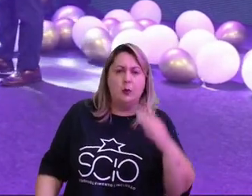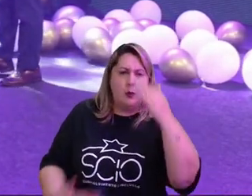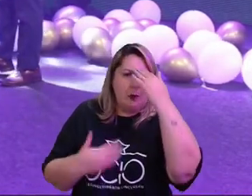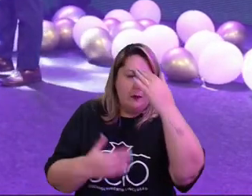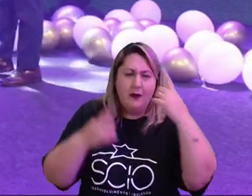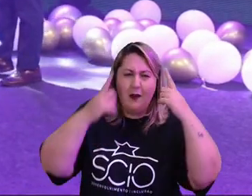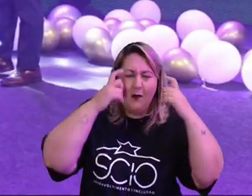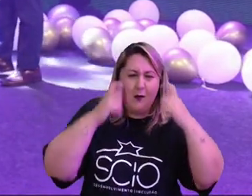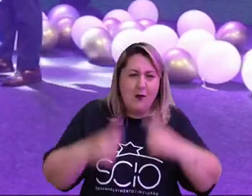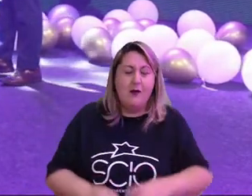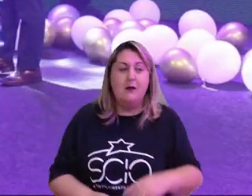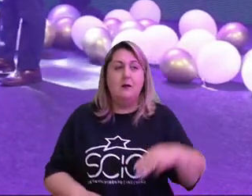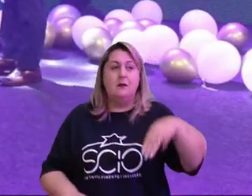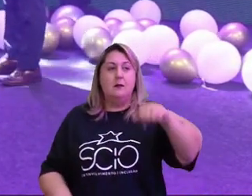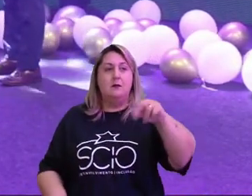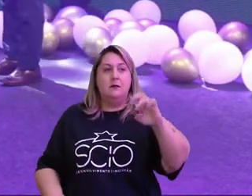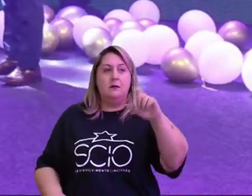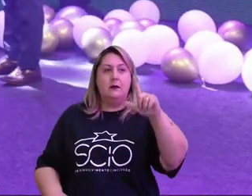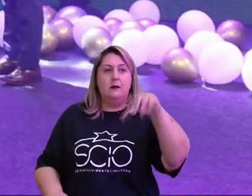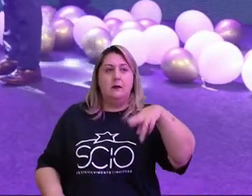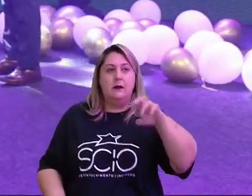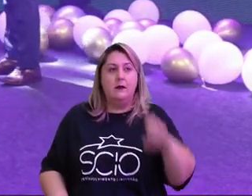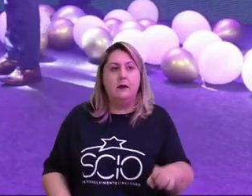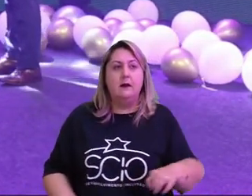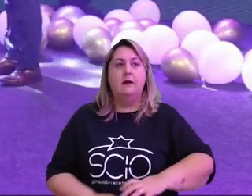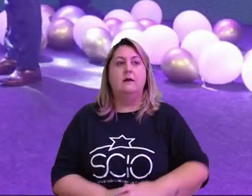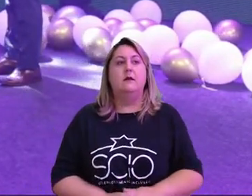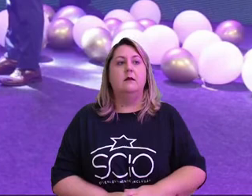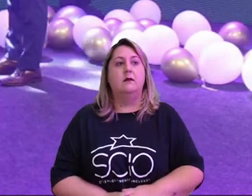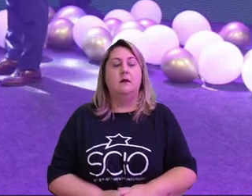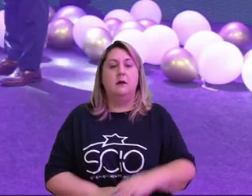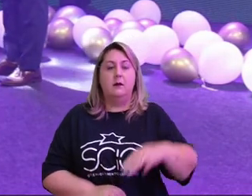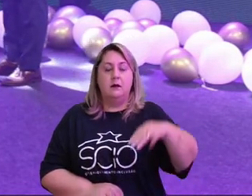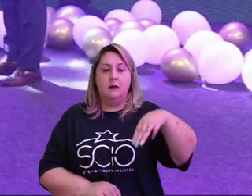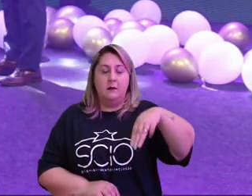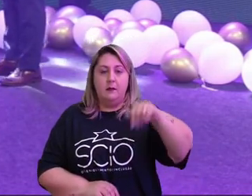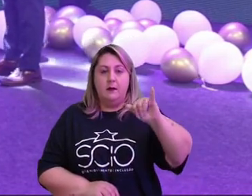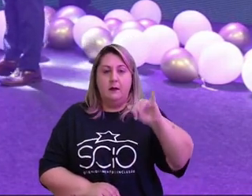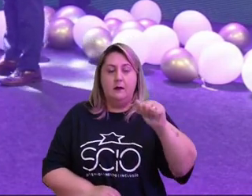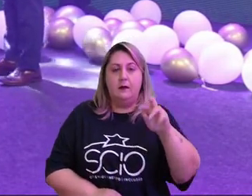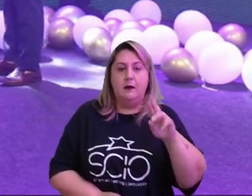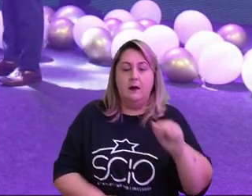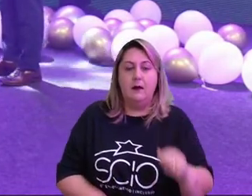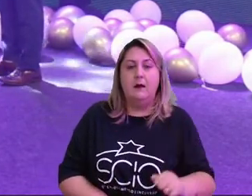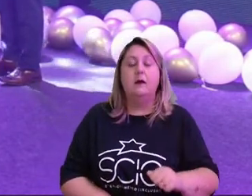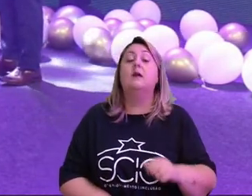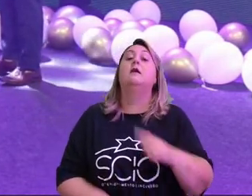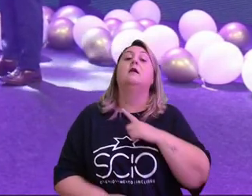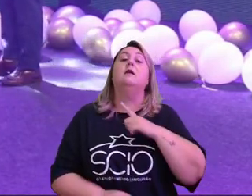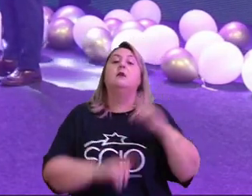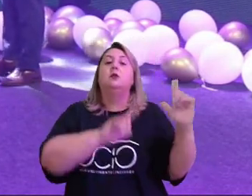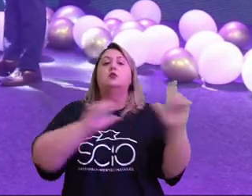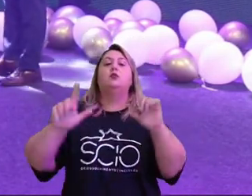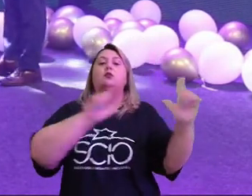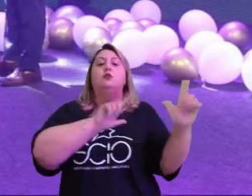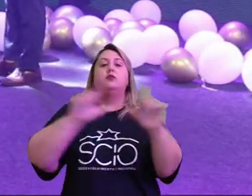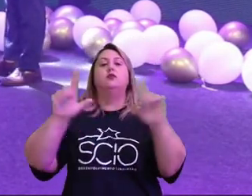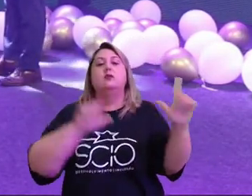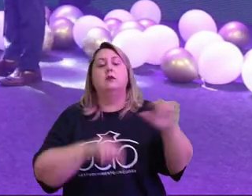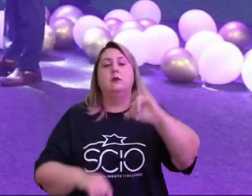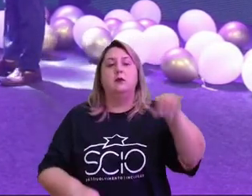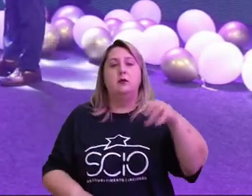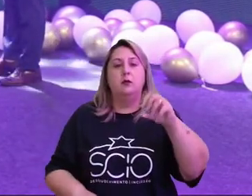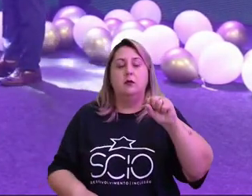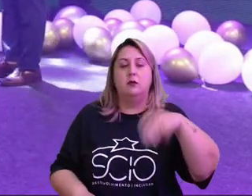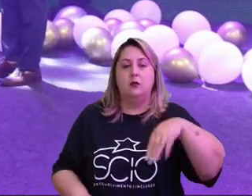pelas fotos. A Marlene Alves, obrigado, Marlene. A Nayara, toda a galera aí passando no telão. O